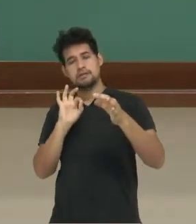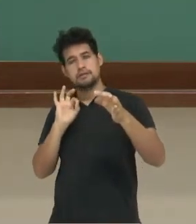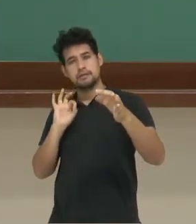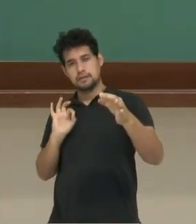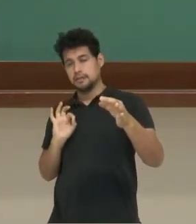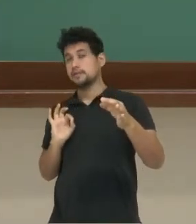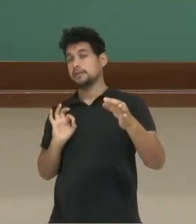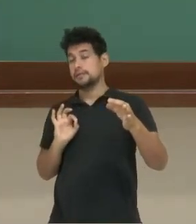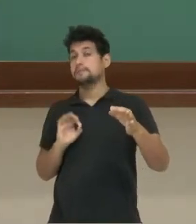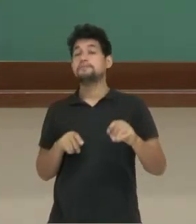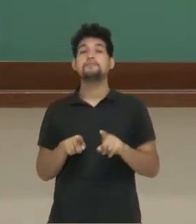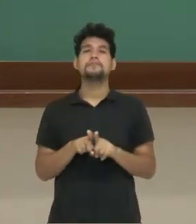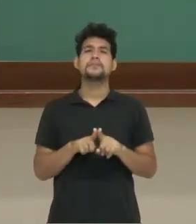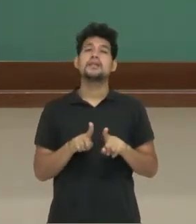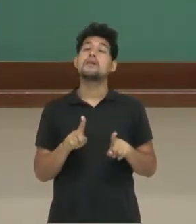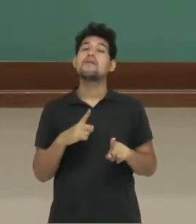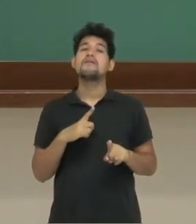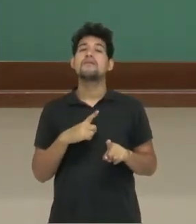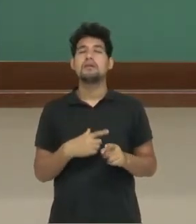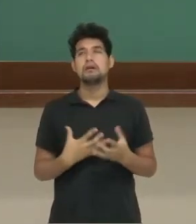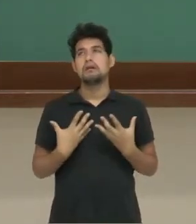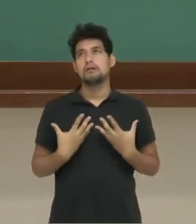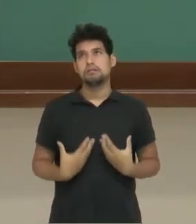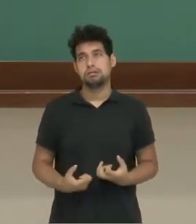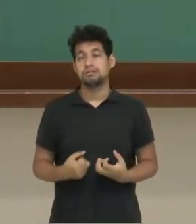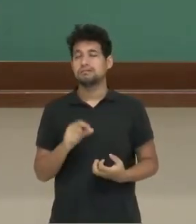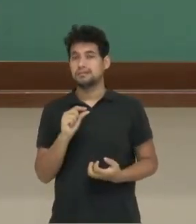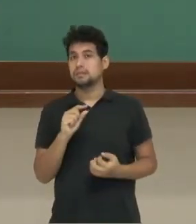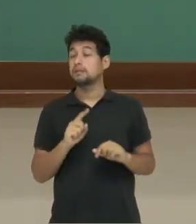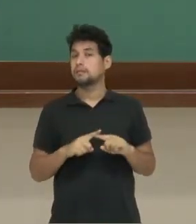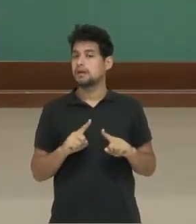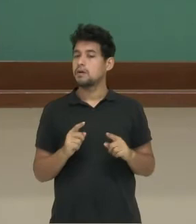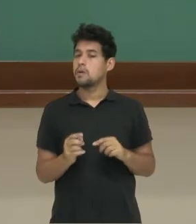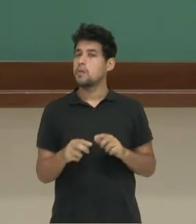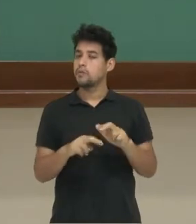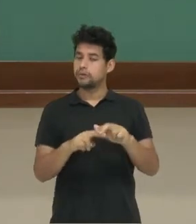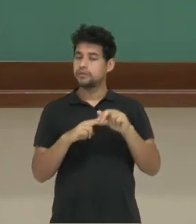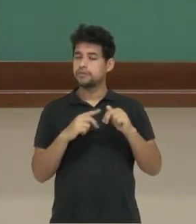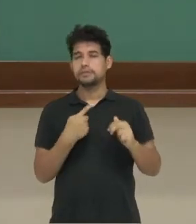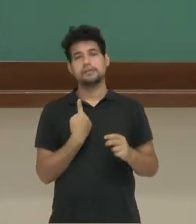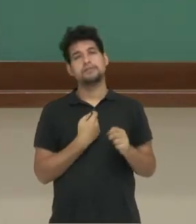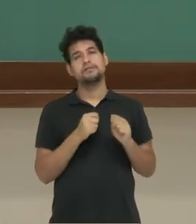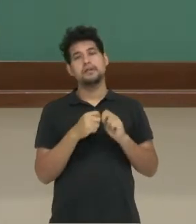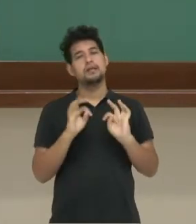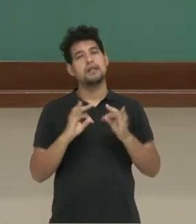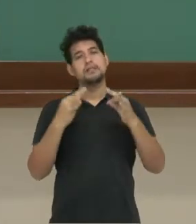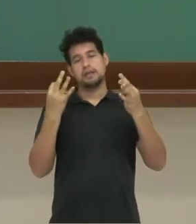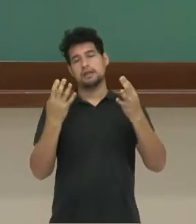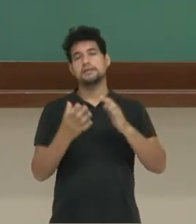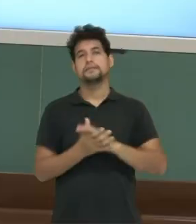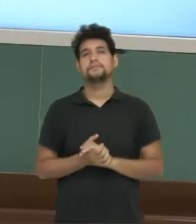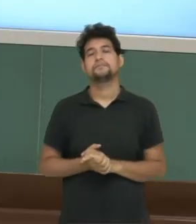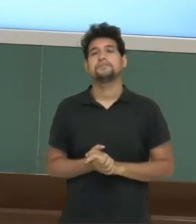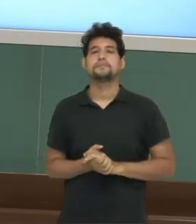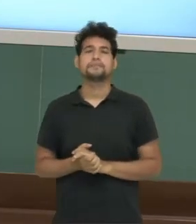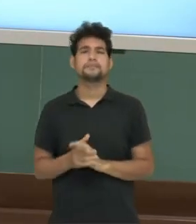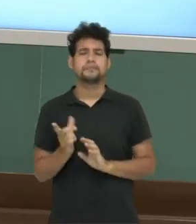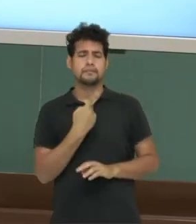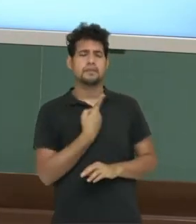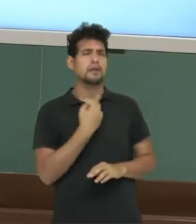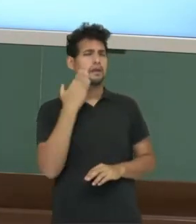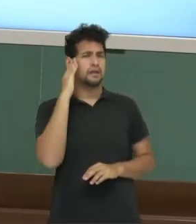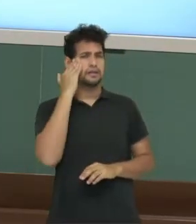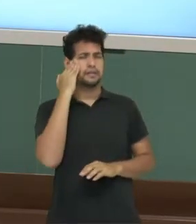maior e vou cansar menos. Por isso que a gente executa a técnica, tá bom? Então, vamos entender o que é